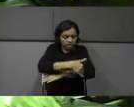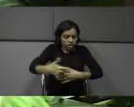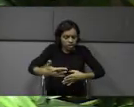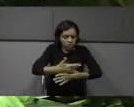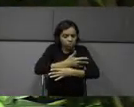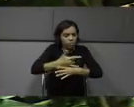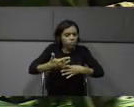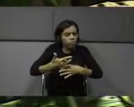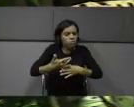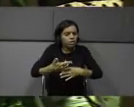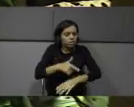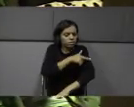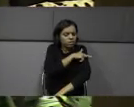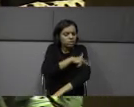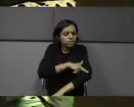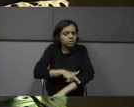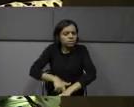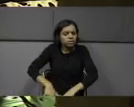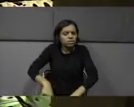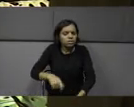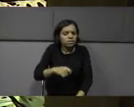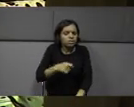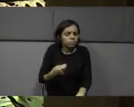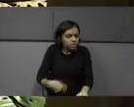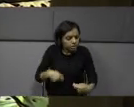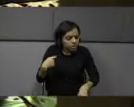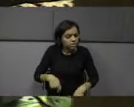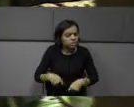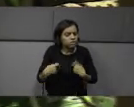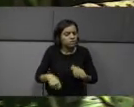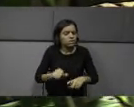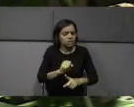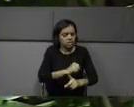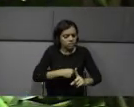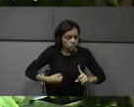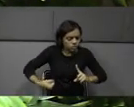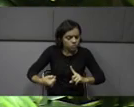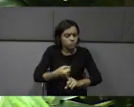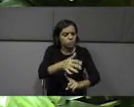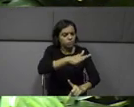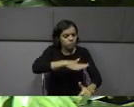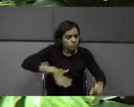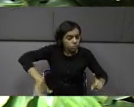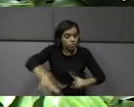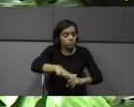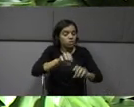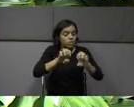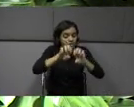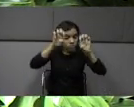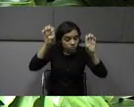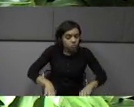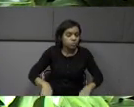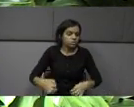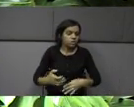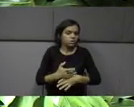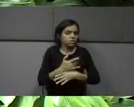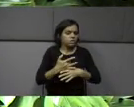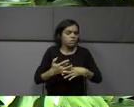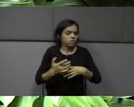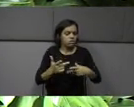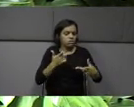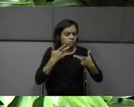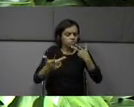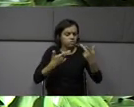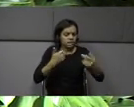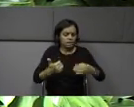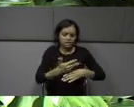educação sócio econômica e estruturante da cidade o modelo de cidade que eu replico ele